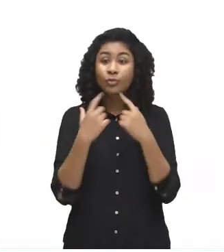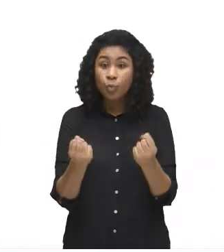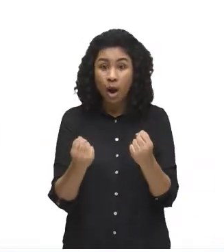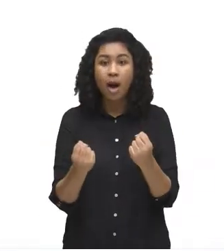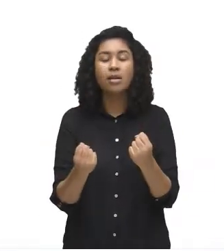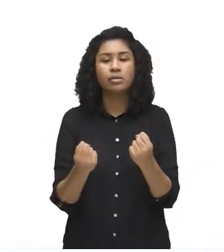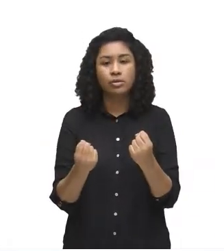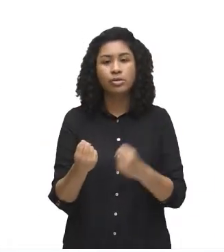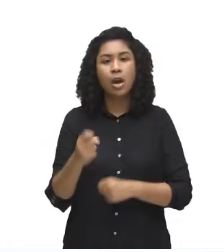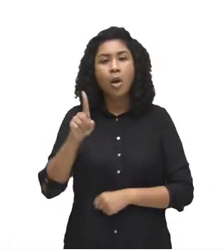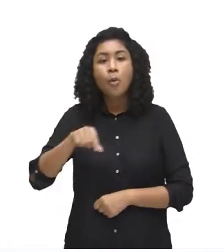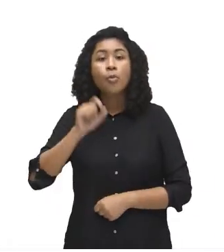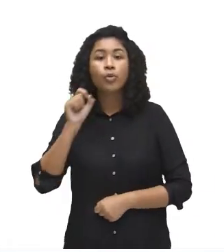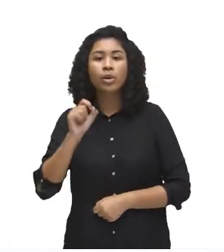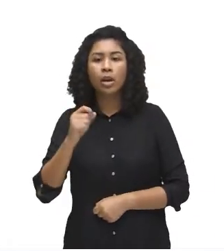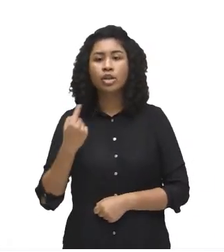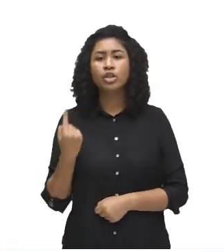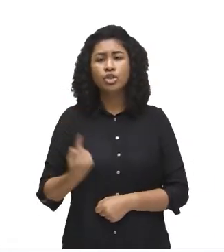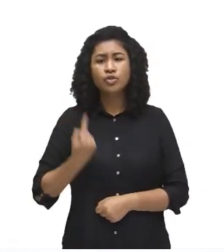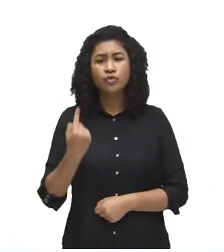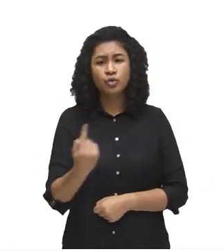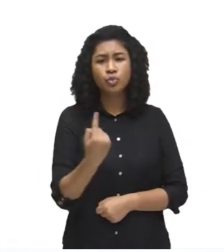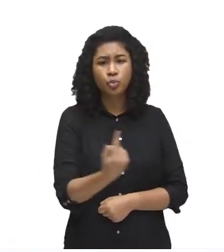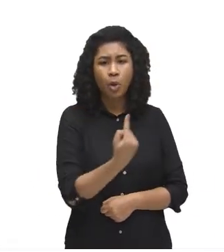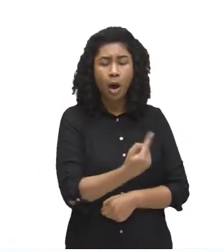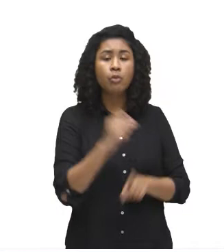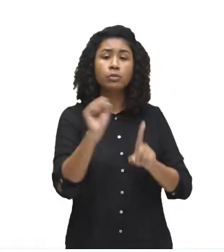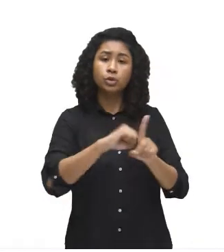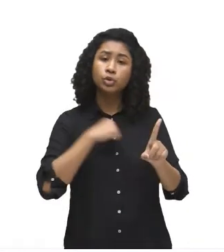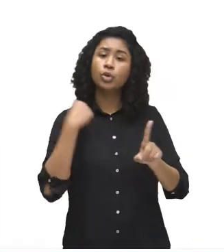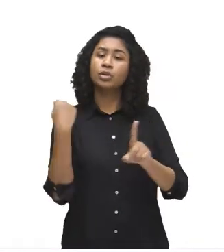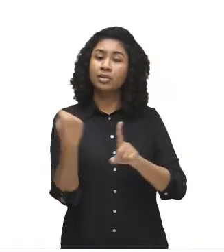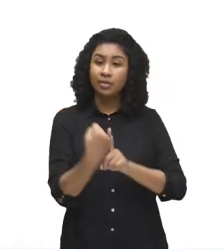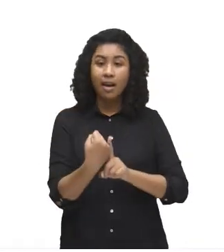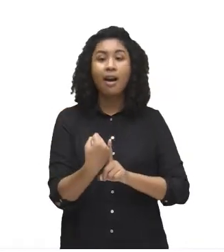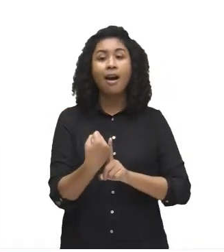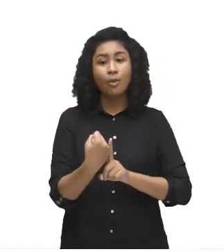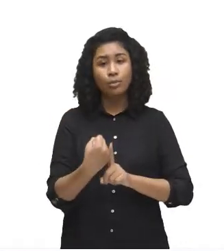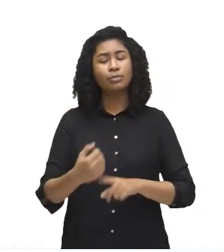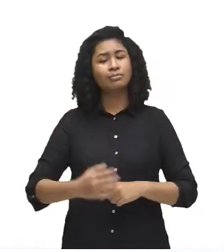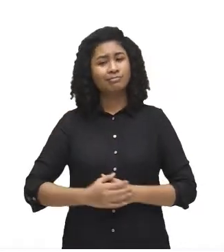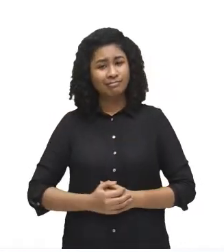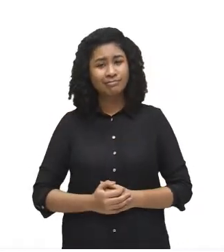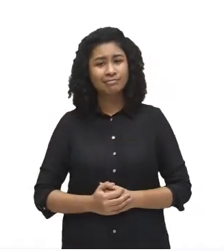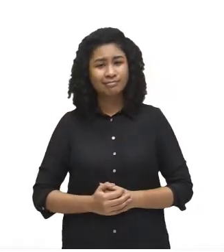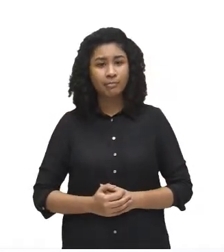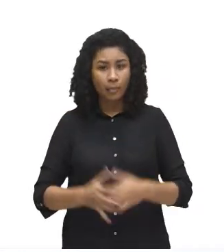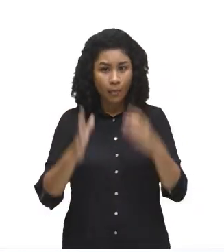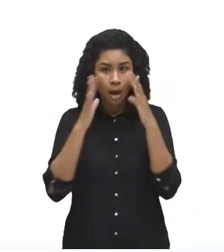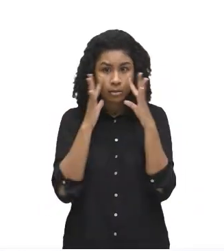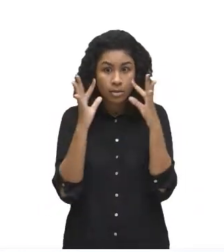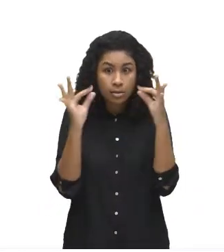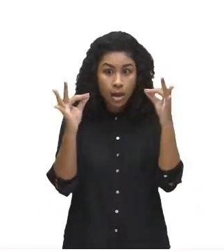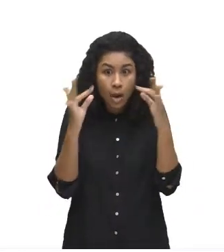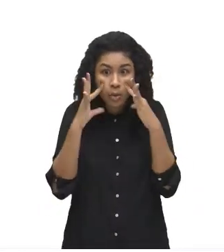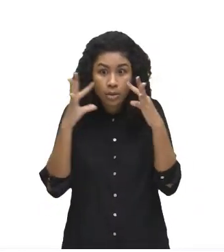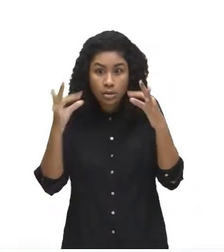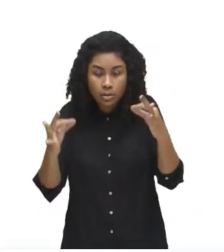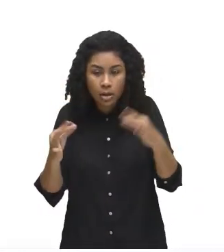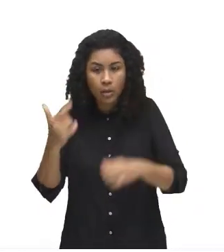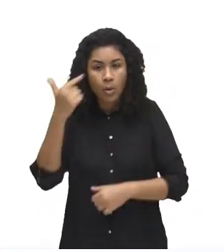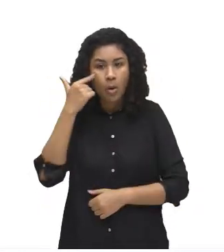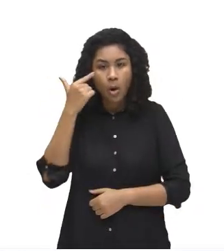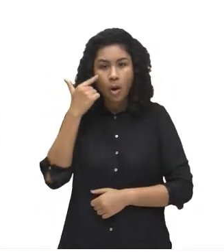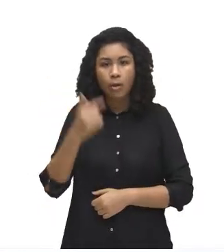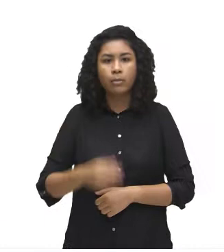entendida como individual e social. E, ao mesmo tempo, atenção, o elemento que